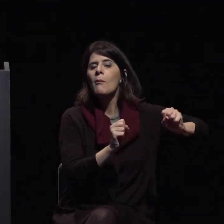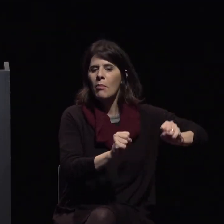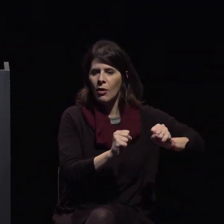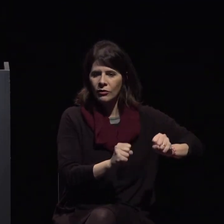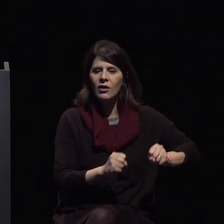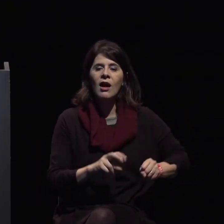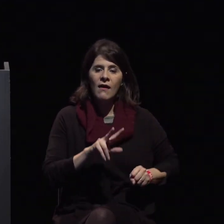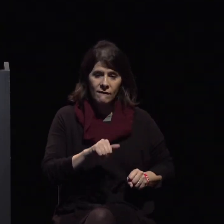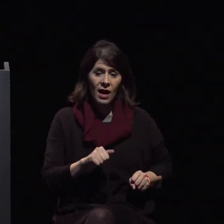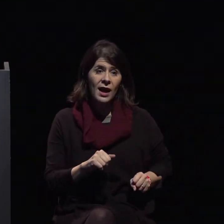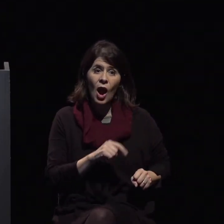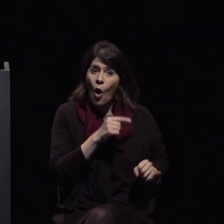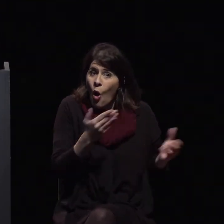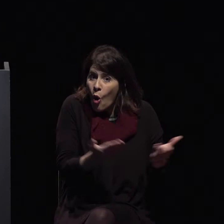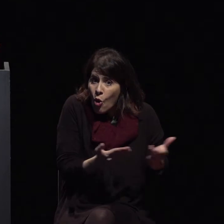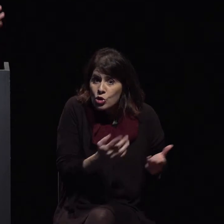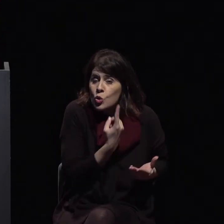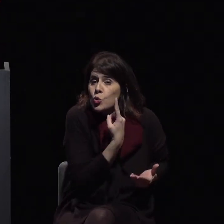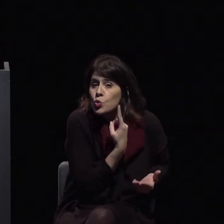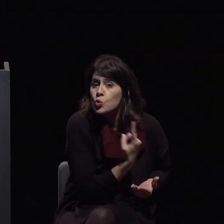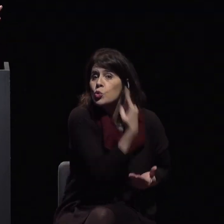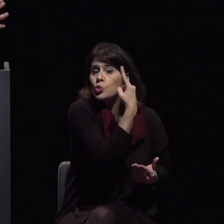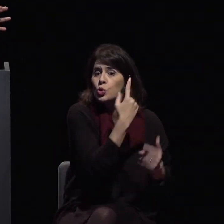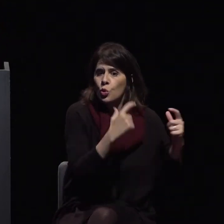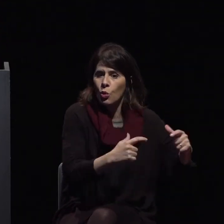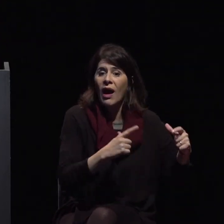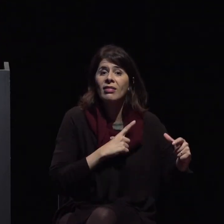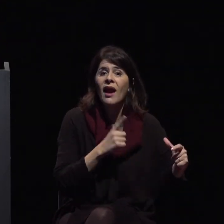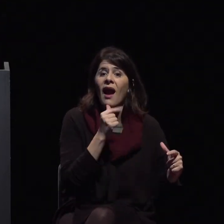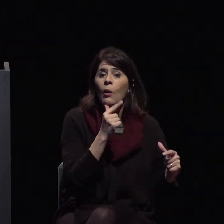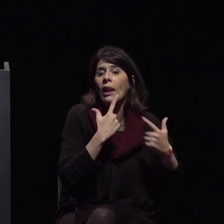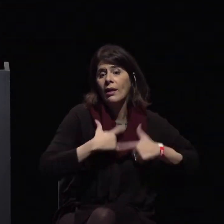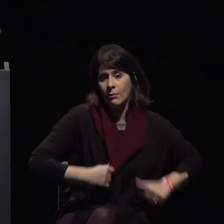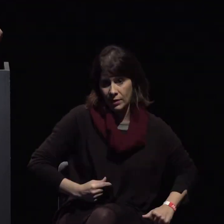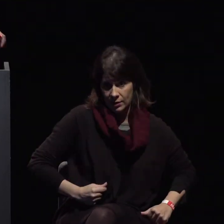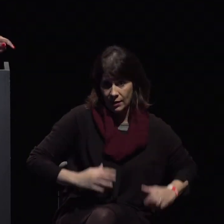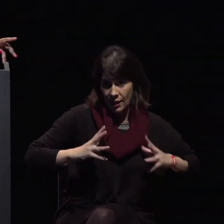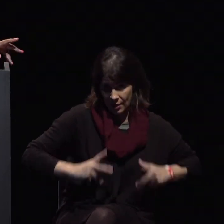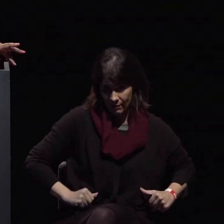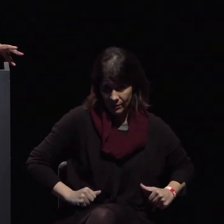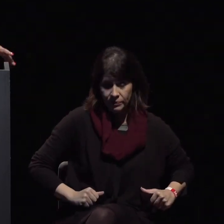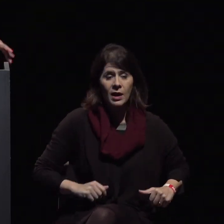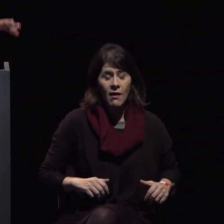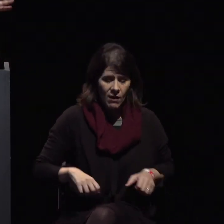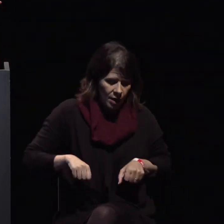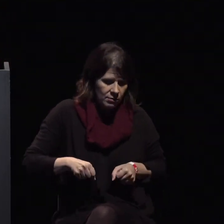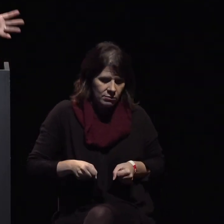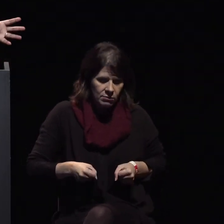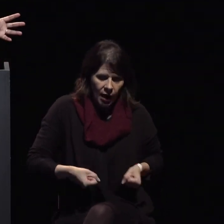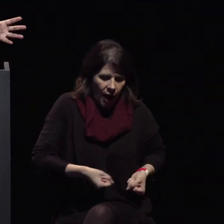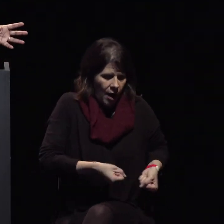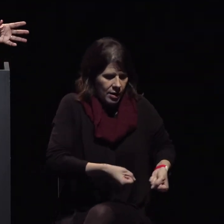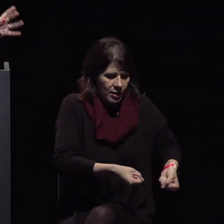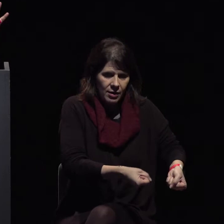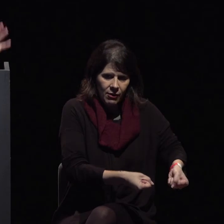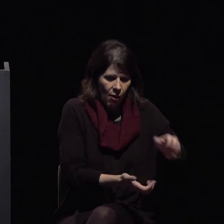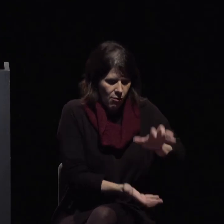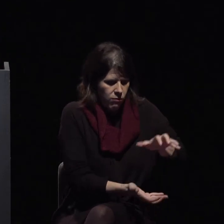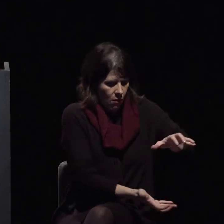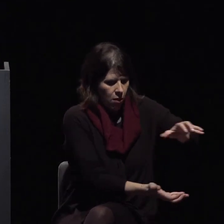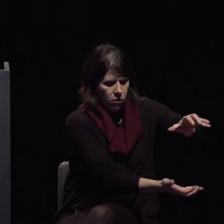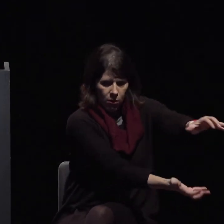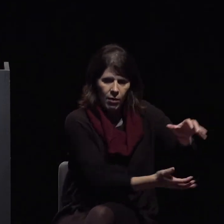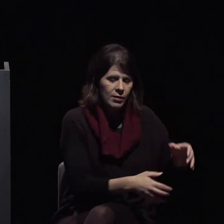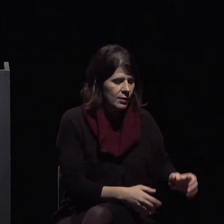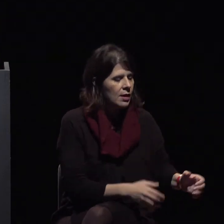carrinho de mão todos os dias, com garrafas PETs marcadas pelo tempo e pelo uso, encher de água potável para colocar